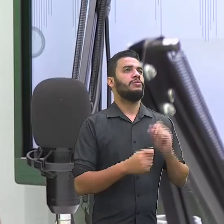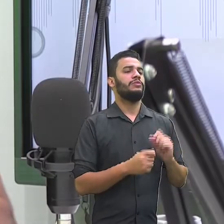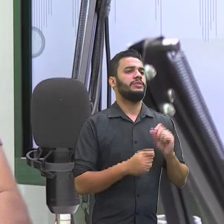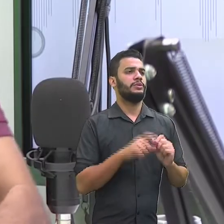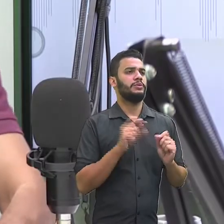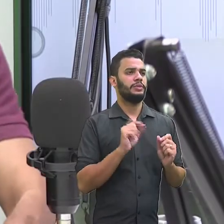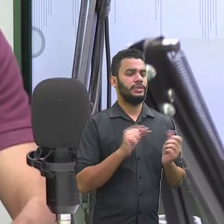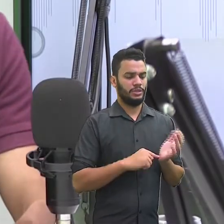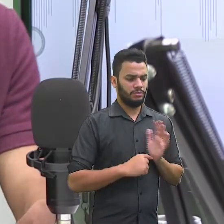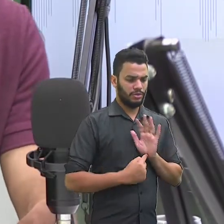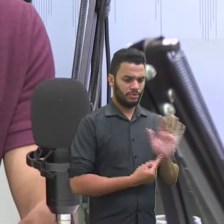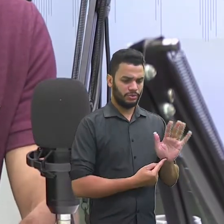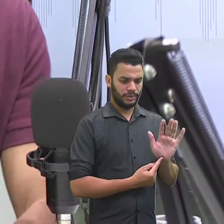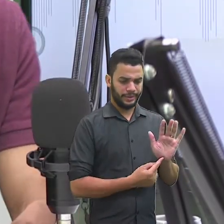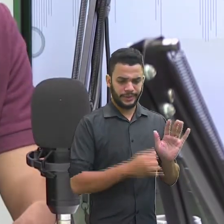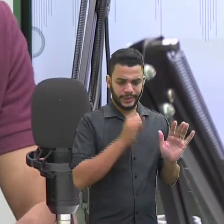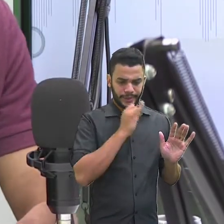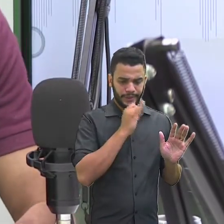Bem,